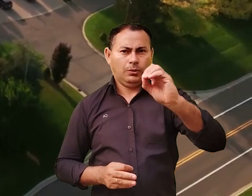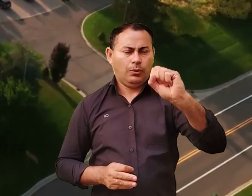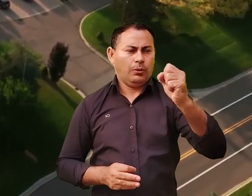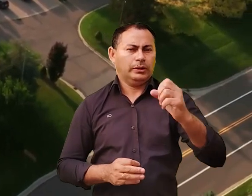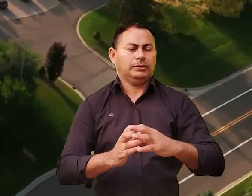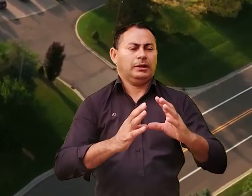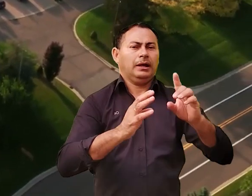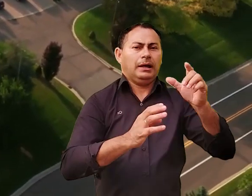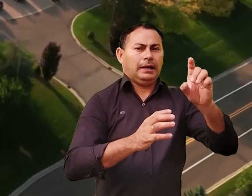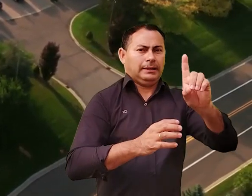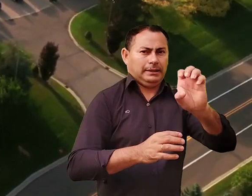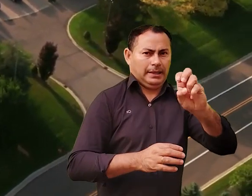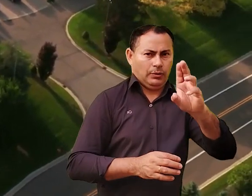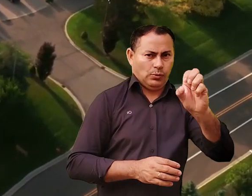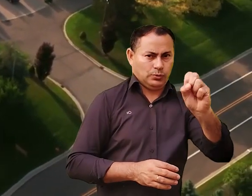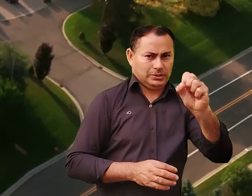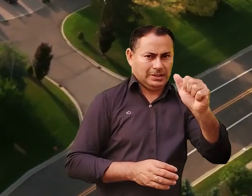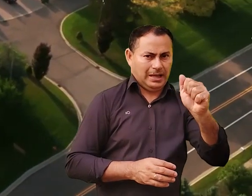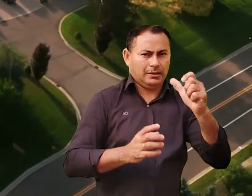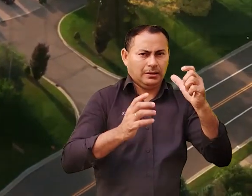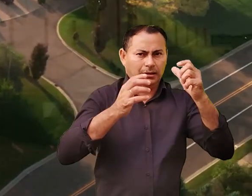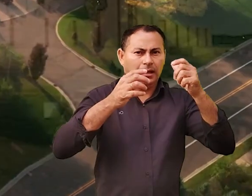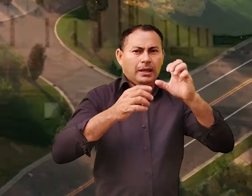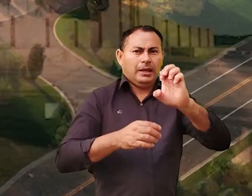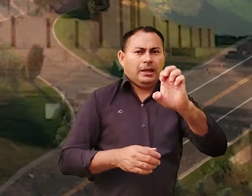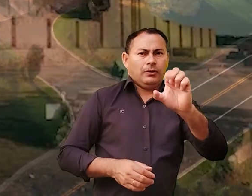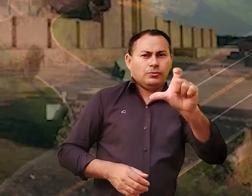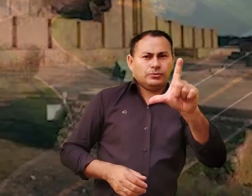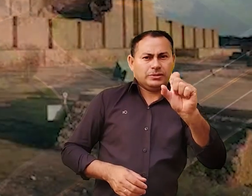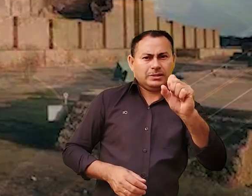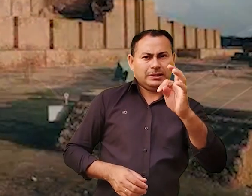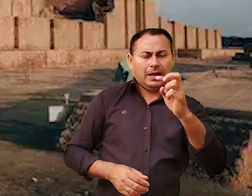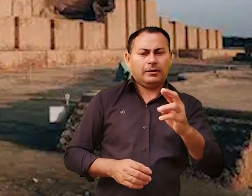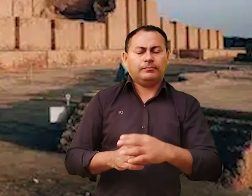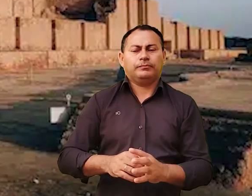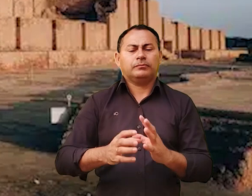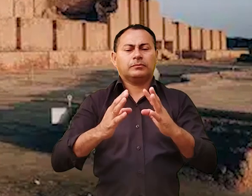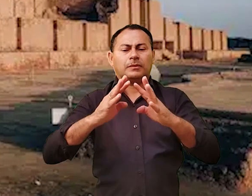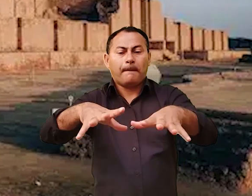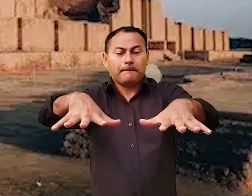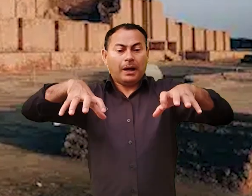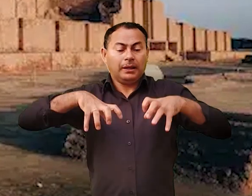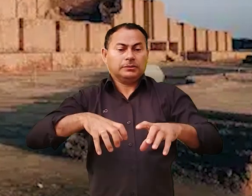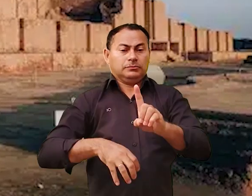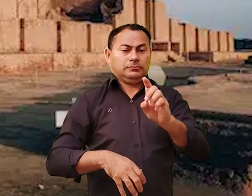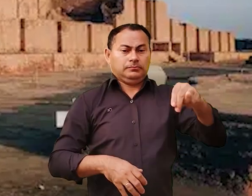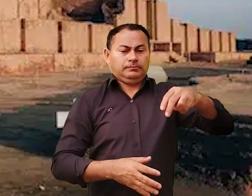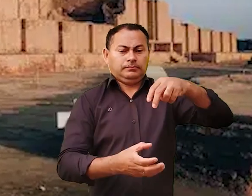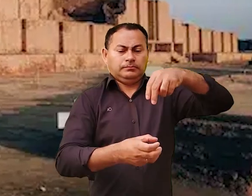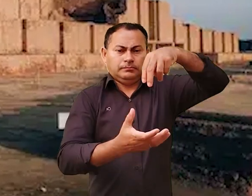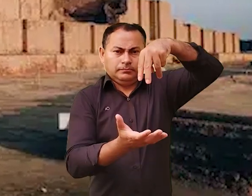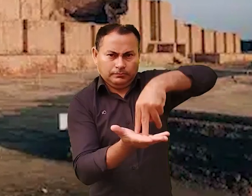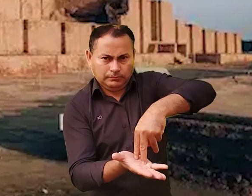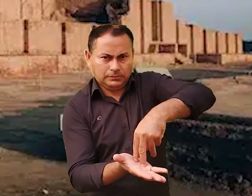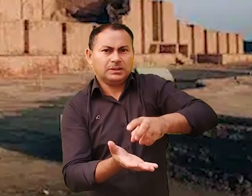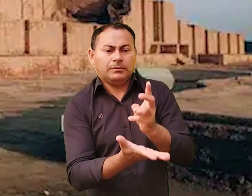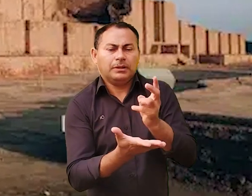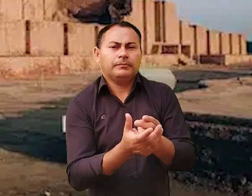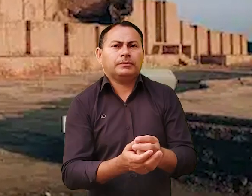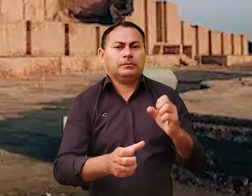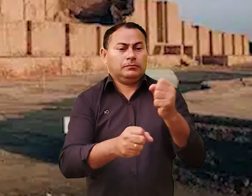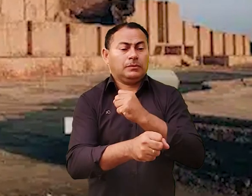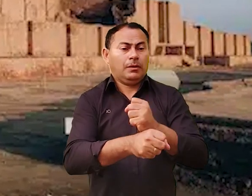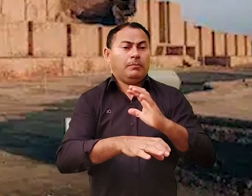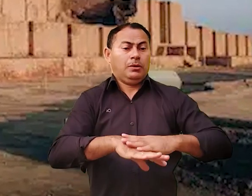deusa Ishtar. O palácio de Nabucodonosor, muito frequentado por Daniel, Foi uma das construções mais majestosas